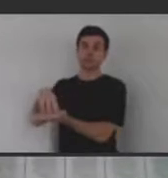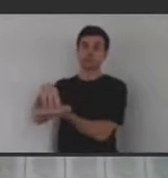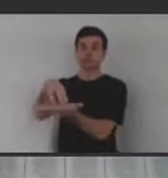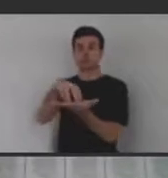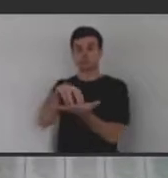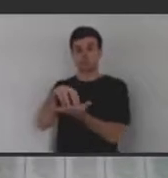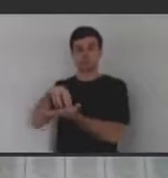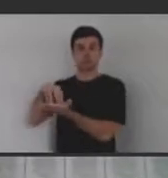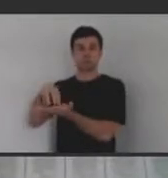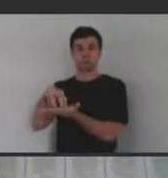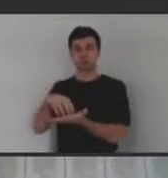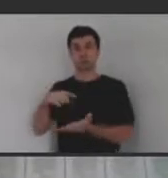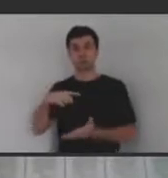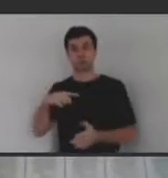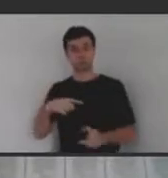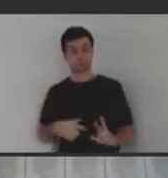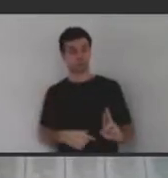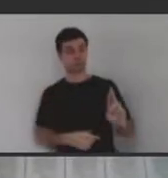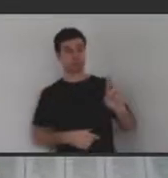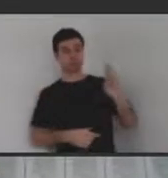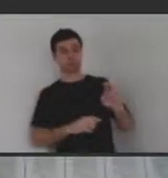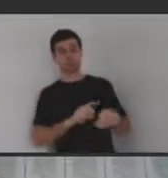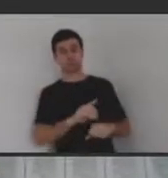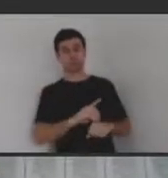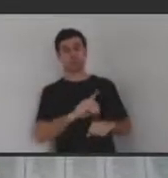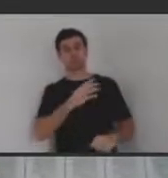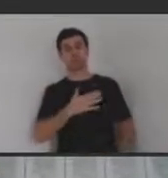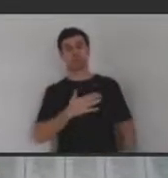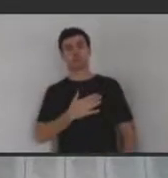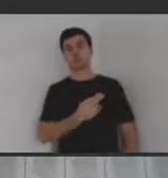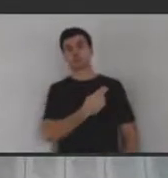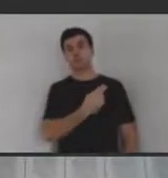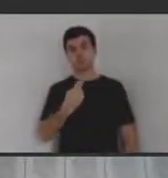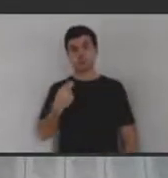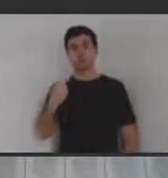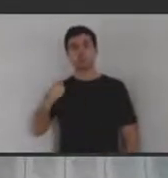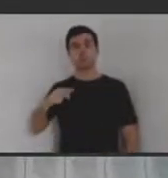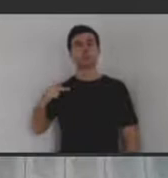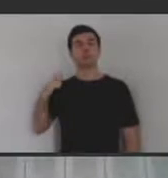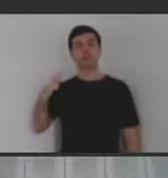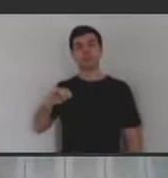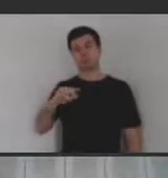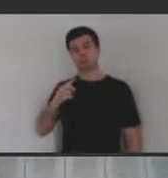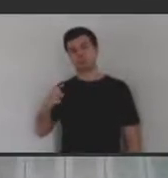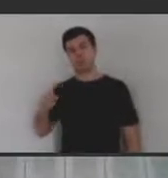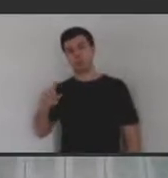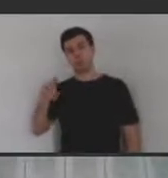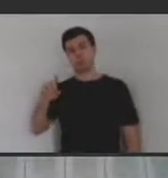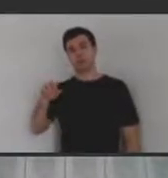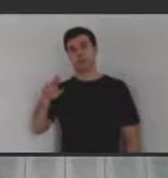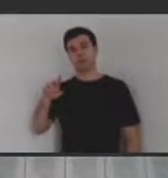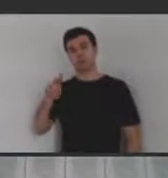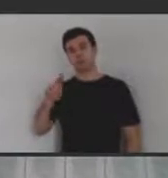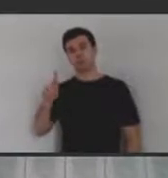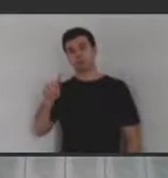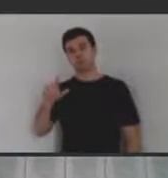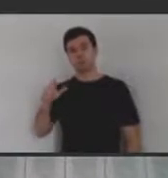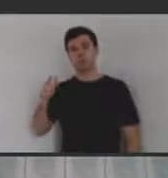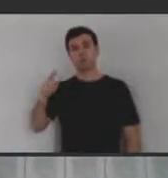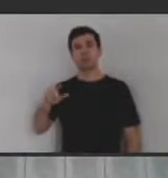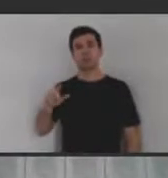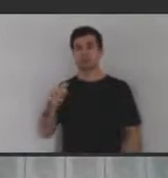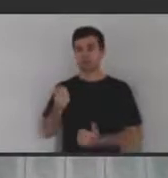ato da mesa diretora, em meu nome, do vereador João Maioral, do vereador Eduardo Lima e do vereador